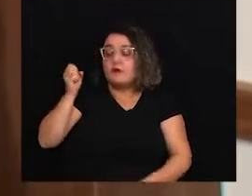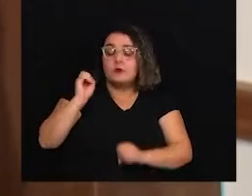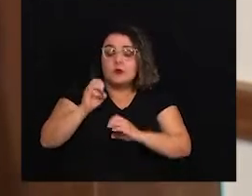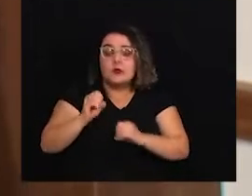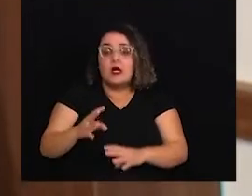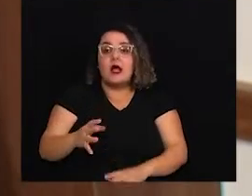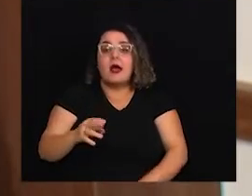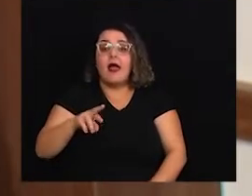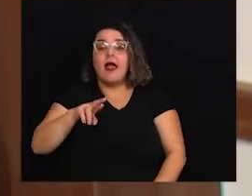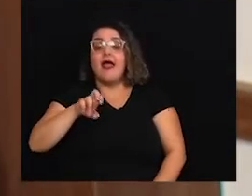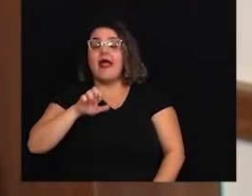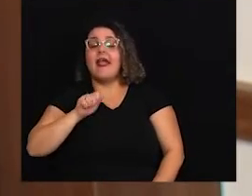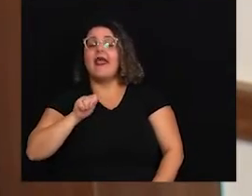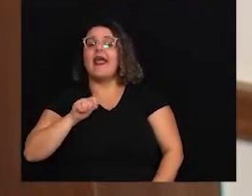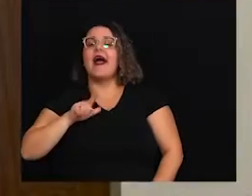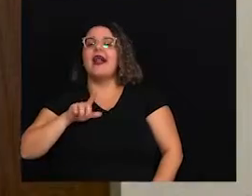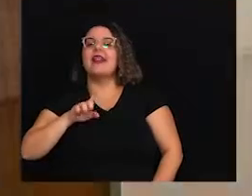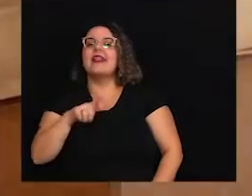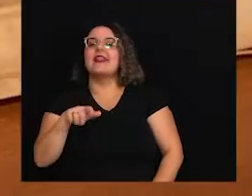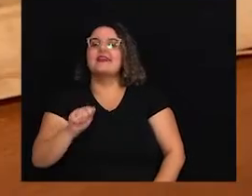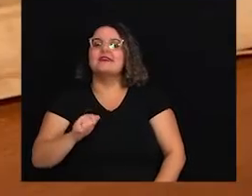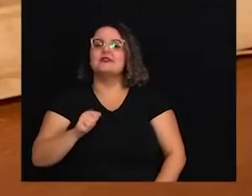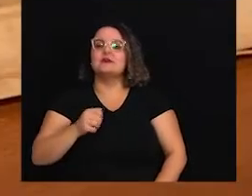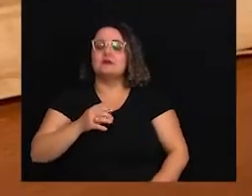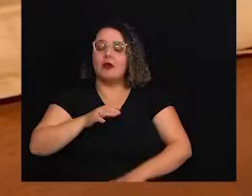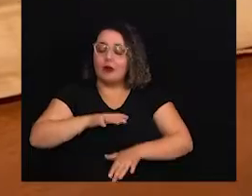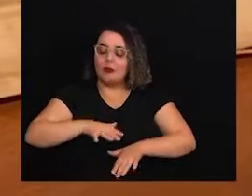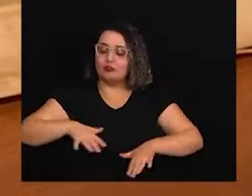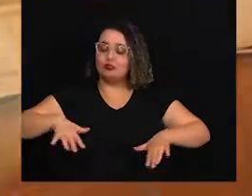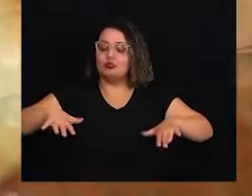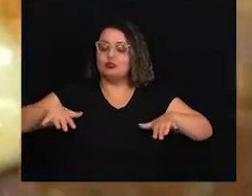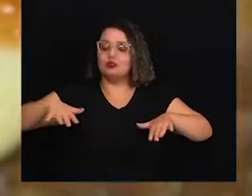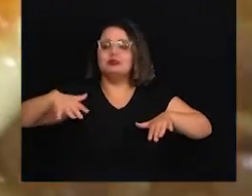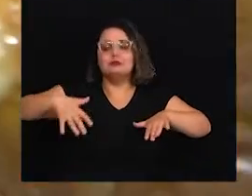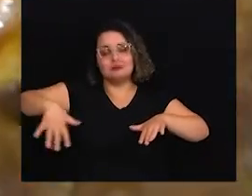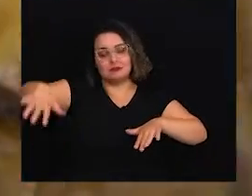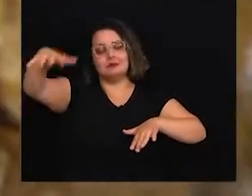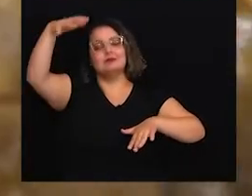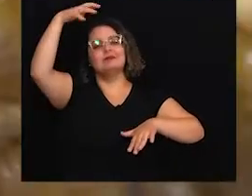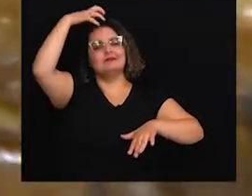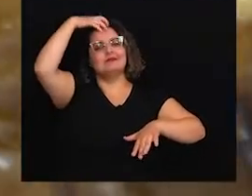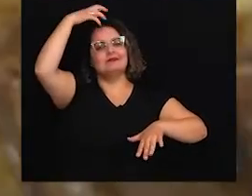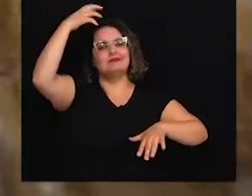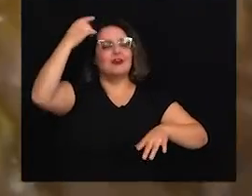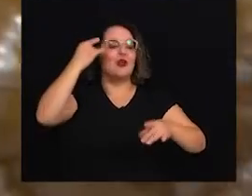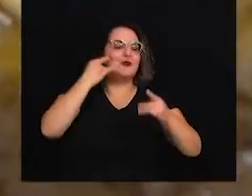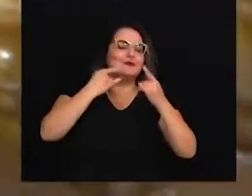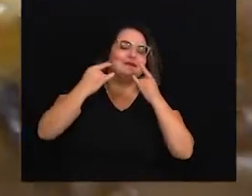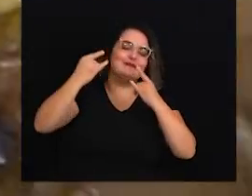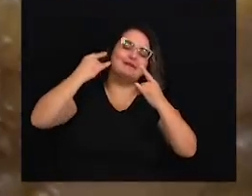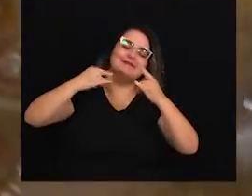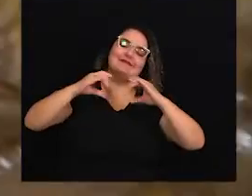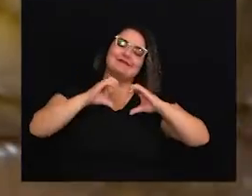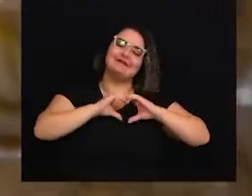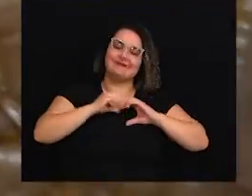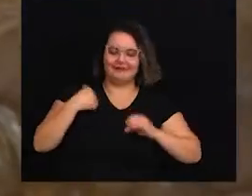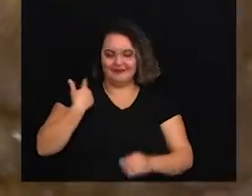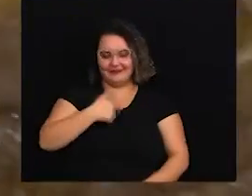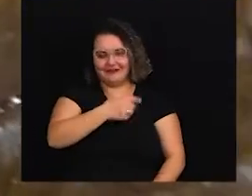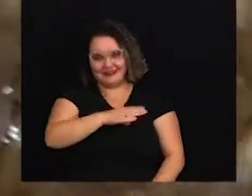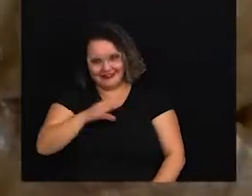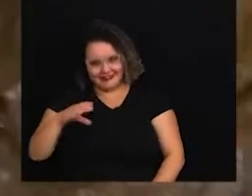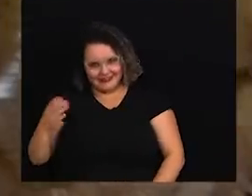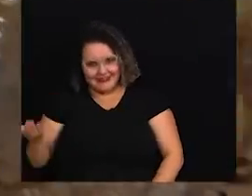pratos nossos aí que conquistou o coração aí dos consumidores, aí, né, dos nossos clientes. É um prato que a gente criou